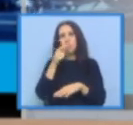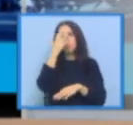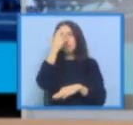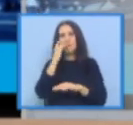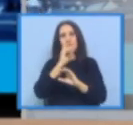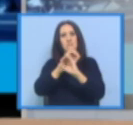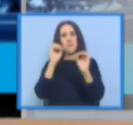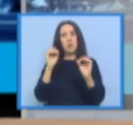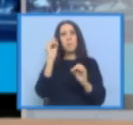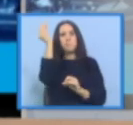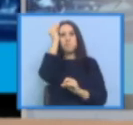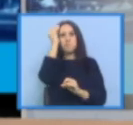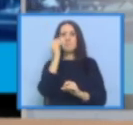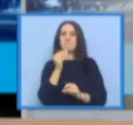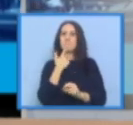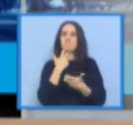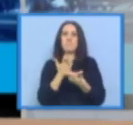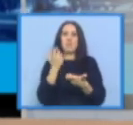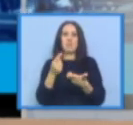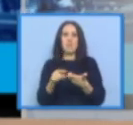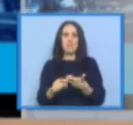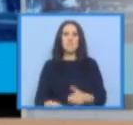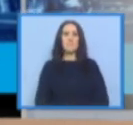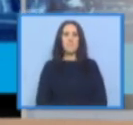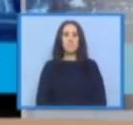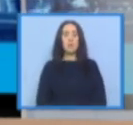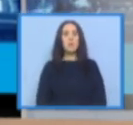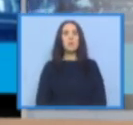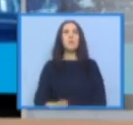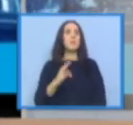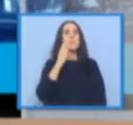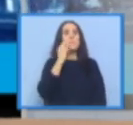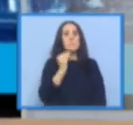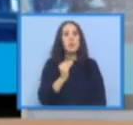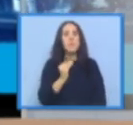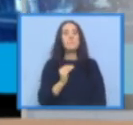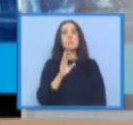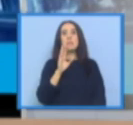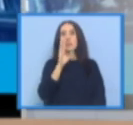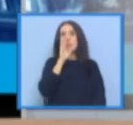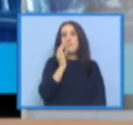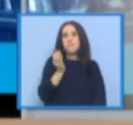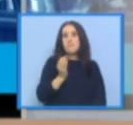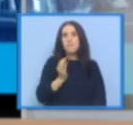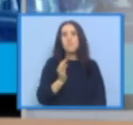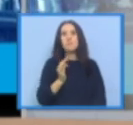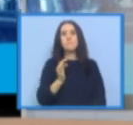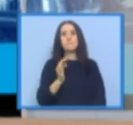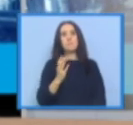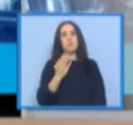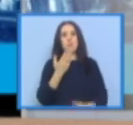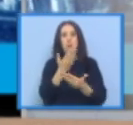no interior é paradigmático. E penso que, de alguma forma,